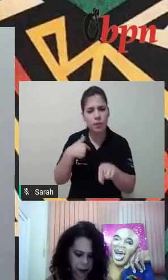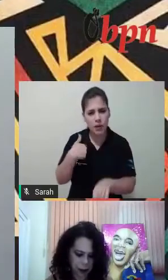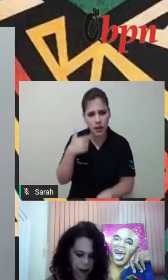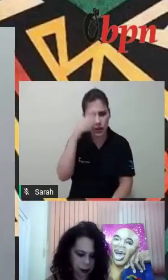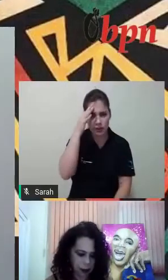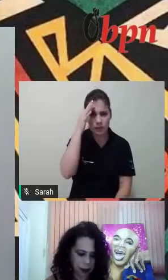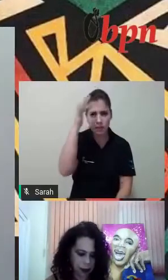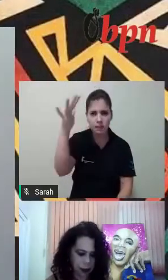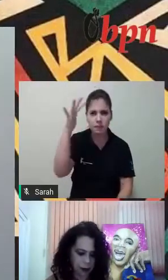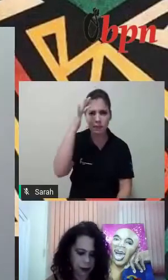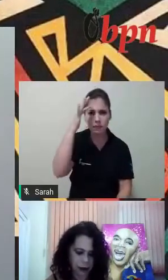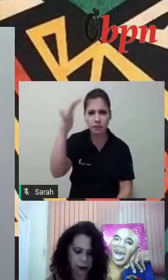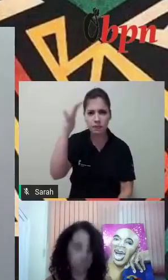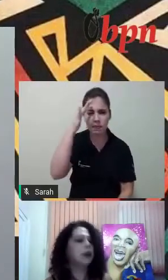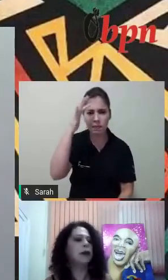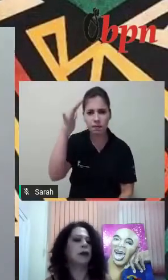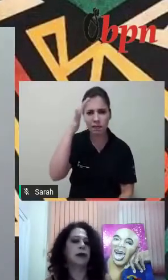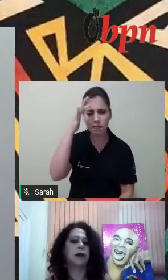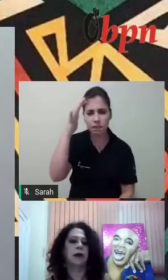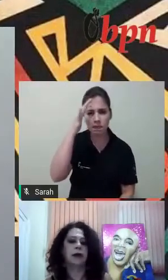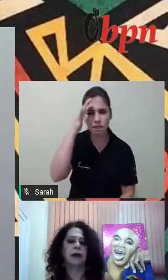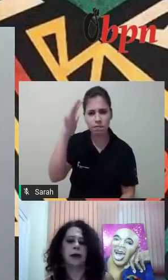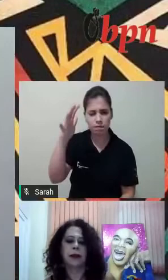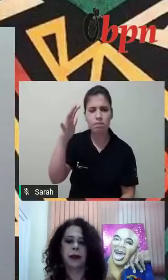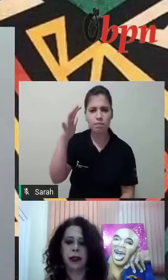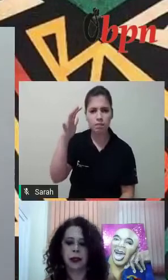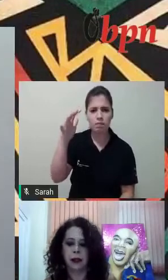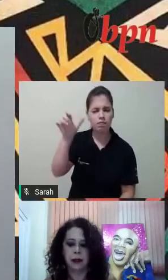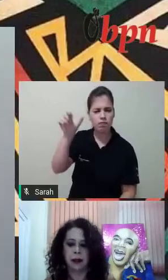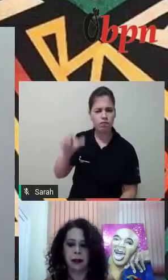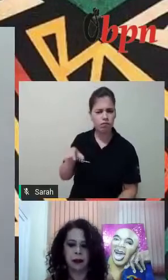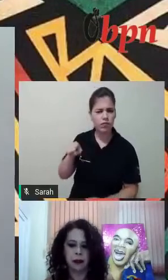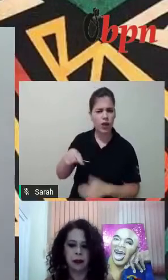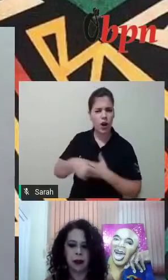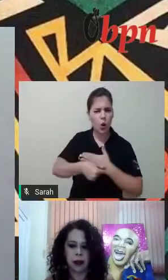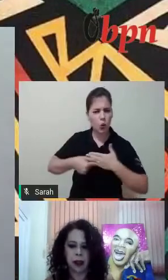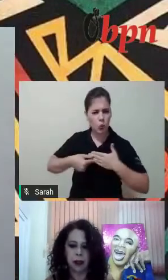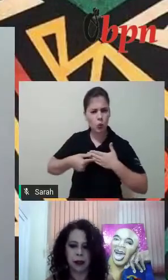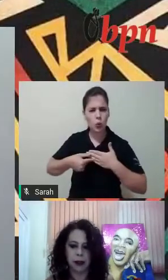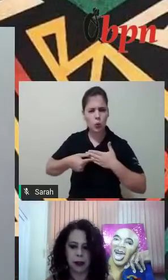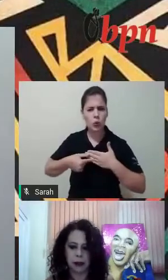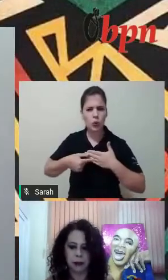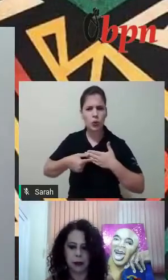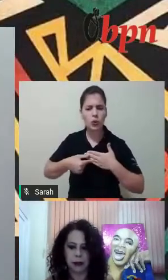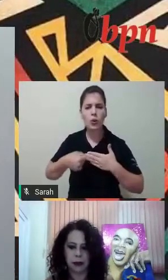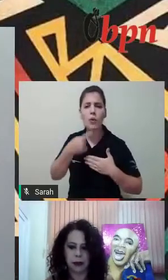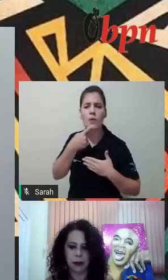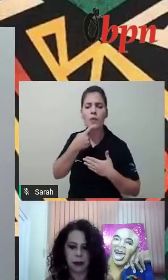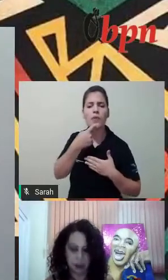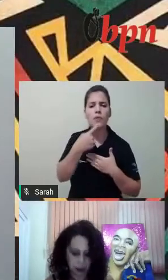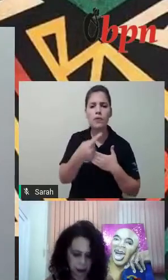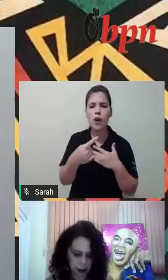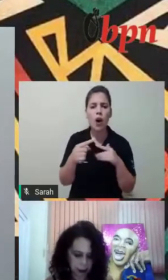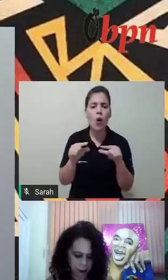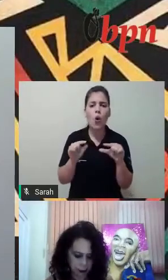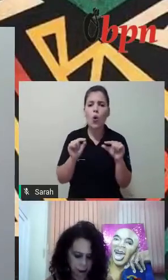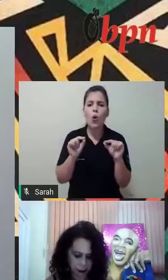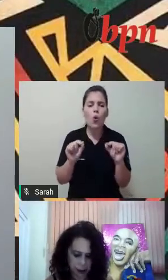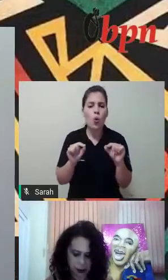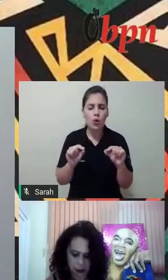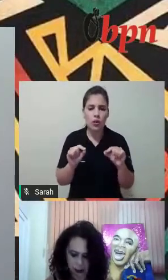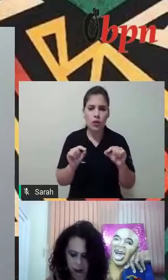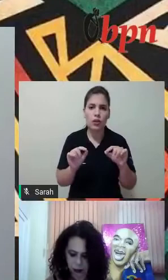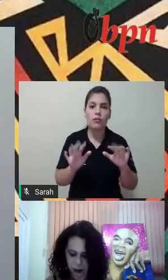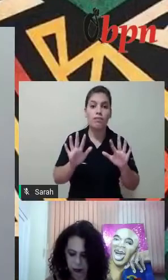que Michel de Certeau fala ao fazer a diferença entre a tática e